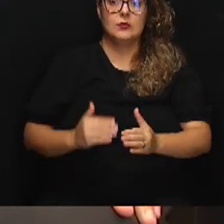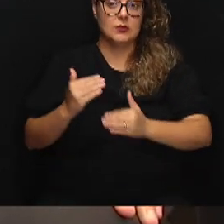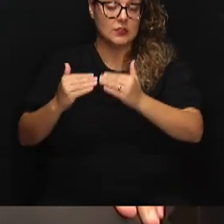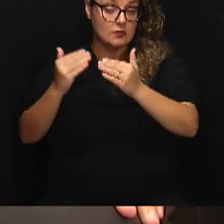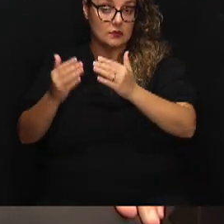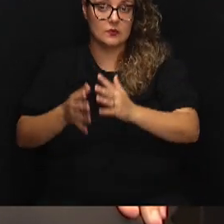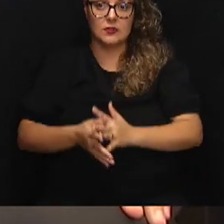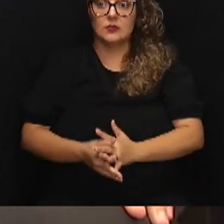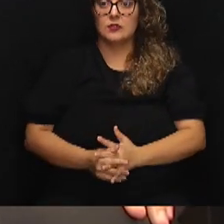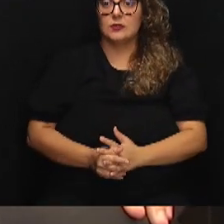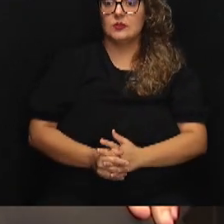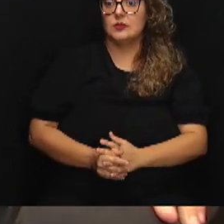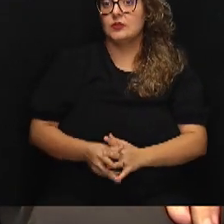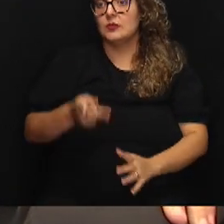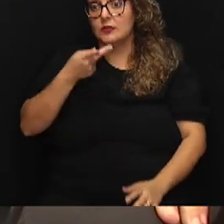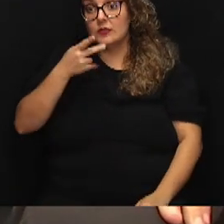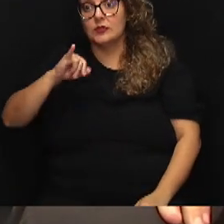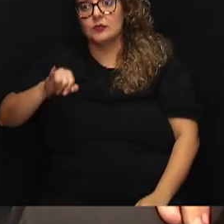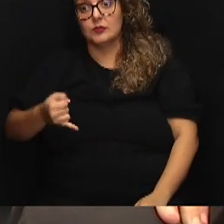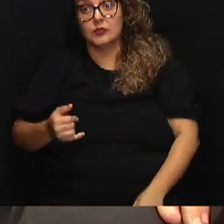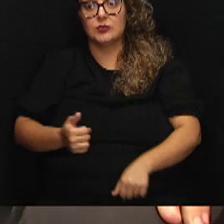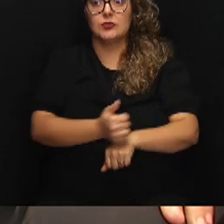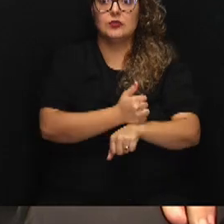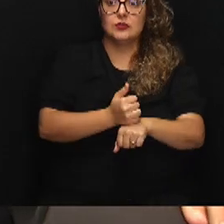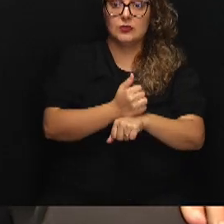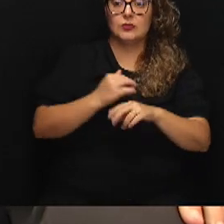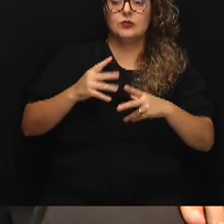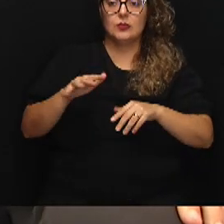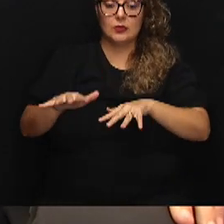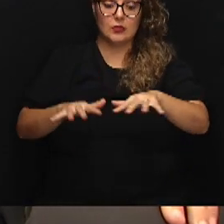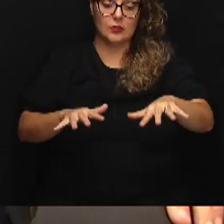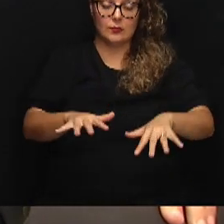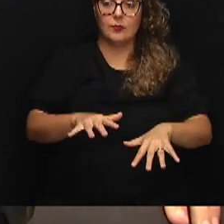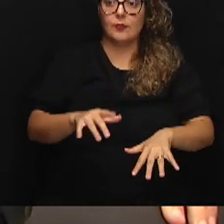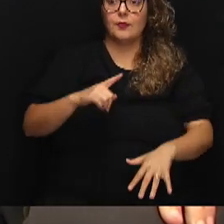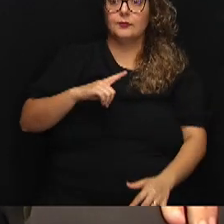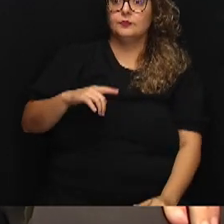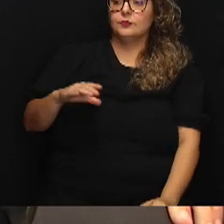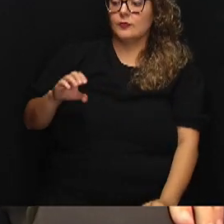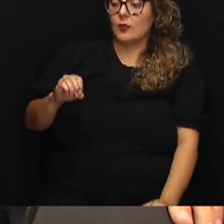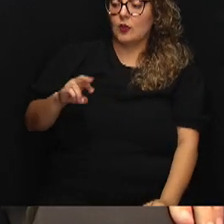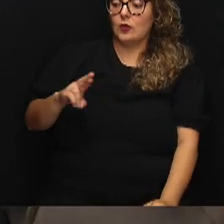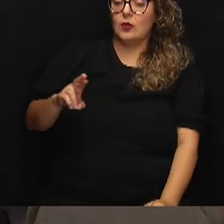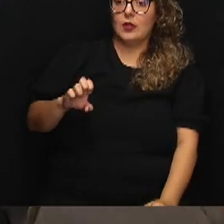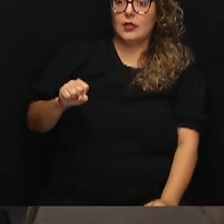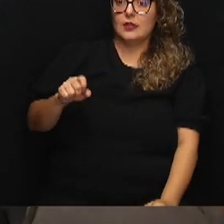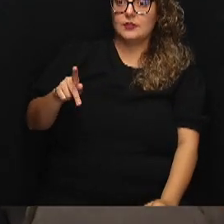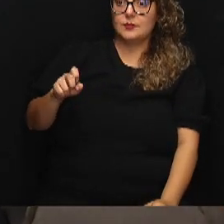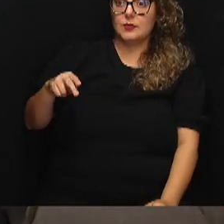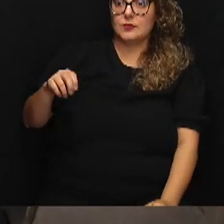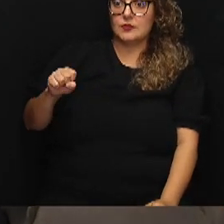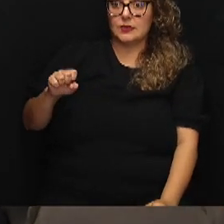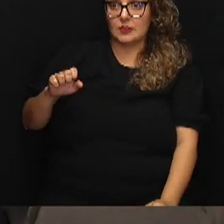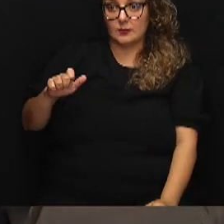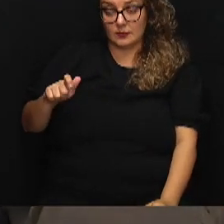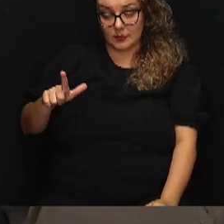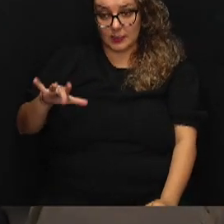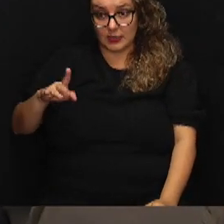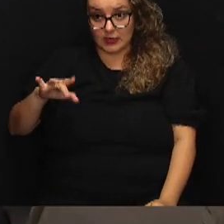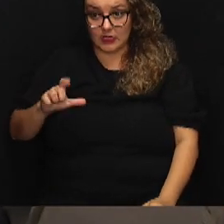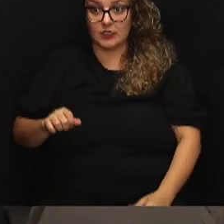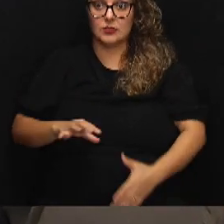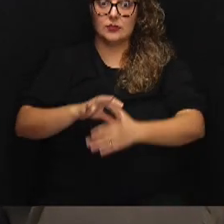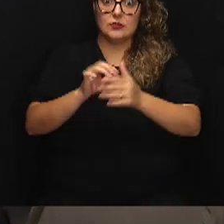desenvolvimento, falo de oportunidade de carreira, falo de todos esses segmentos que eu tenho uma corresponsabilidade junto com a liderança. Do lado social, eu falo muito